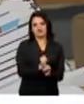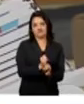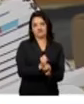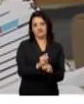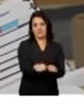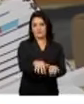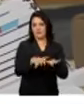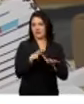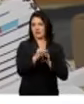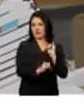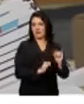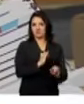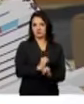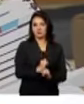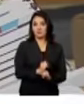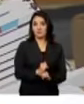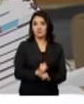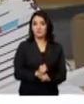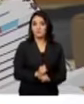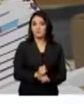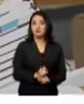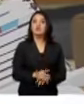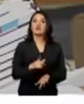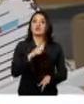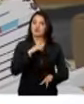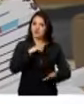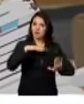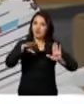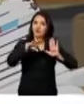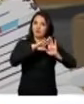E olha que tenho recebido listas